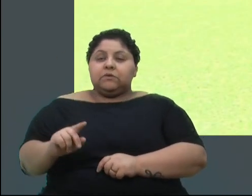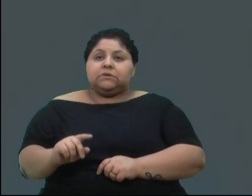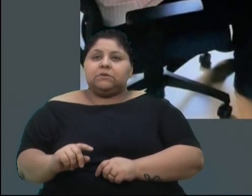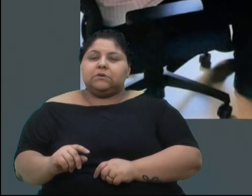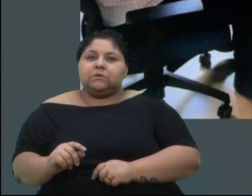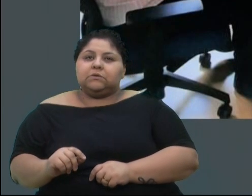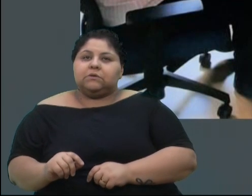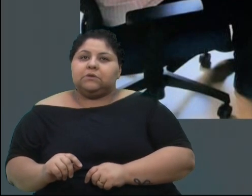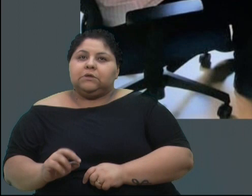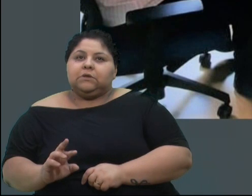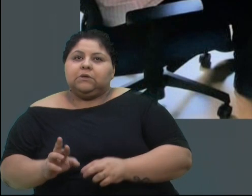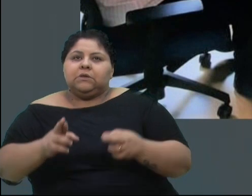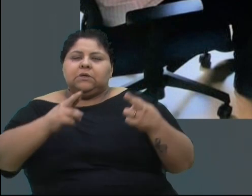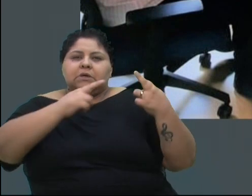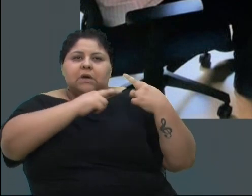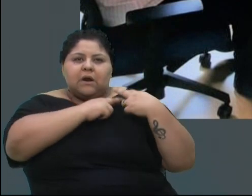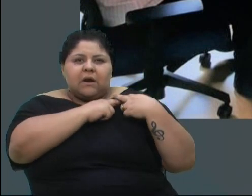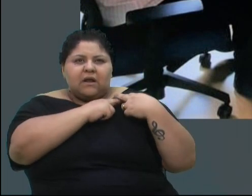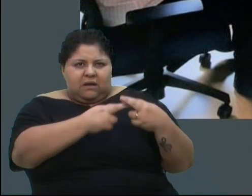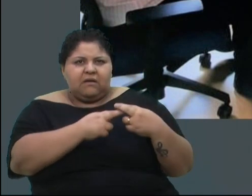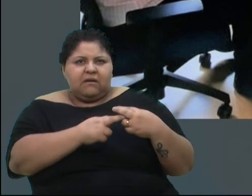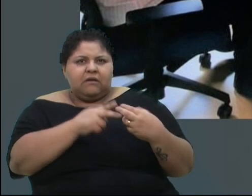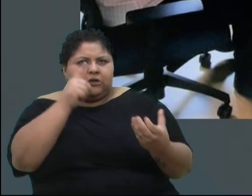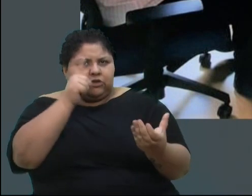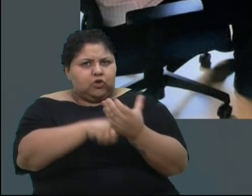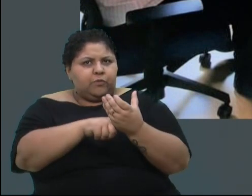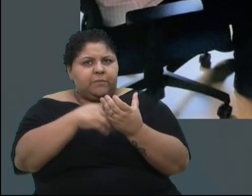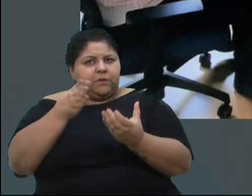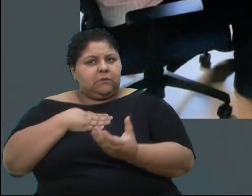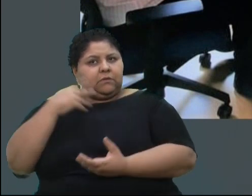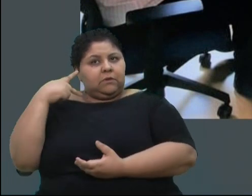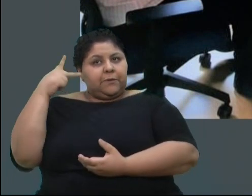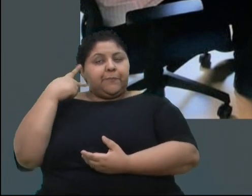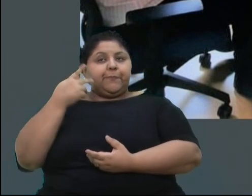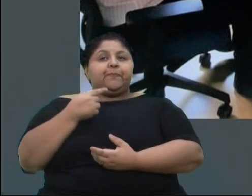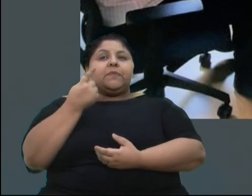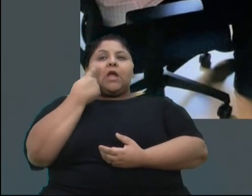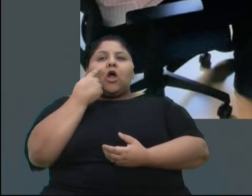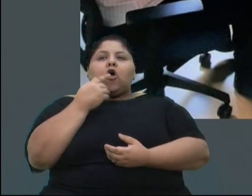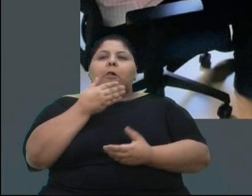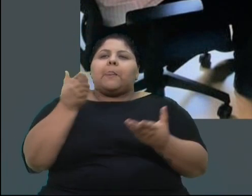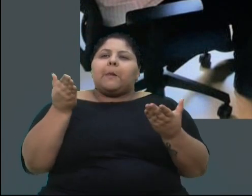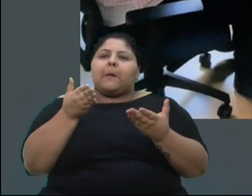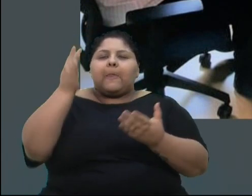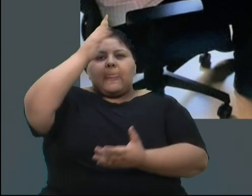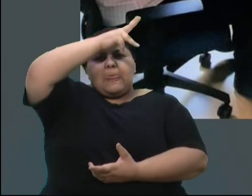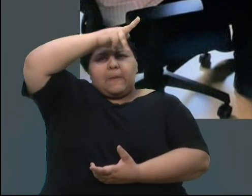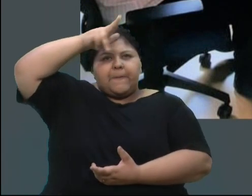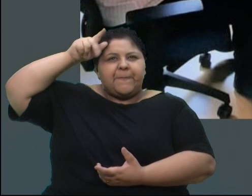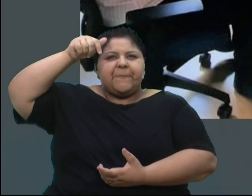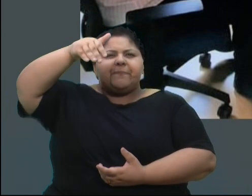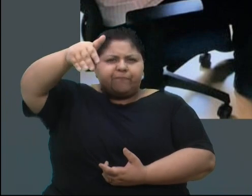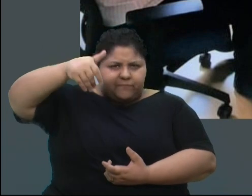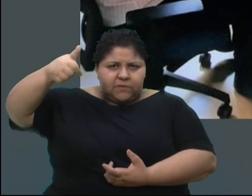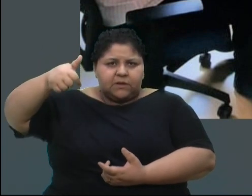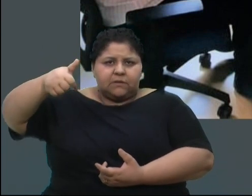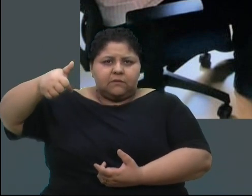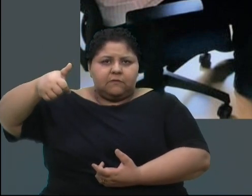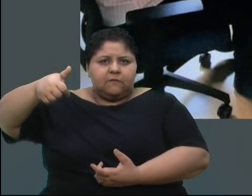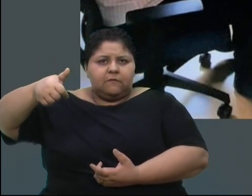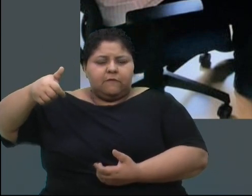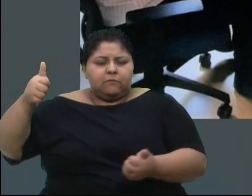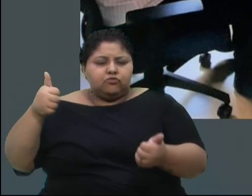que de fato se comprometeram com esse vereador. Olha, agora do município foi aquisitado, vamos sim, junto com a